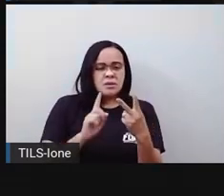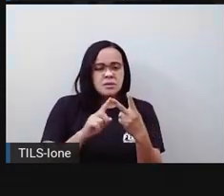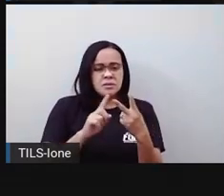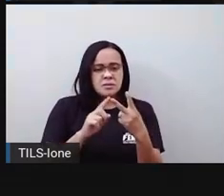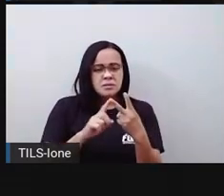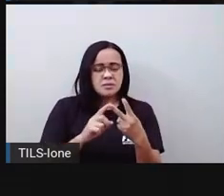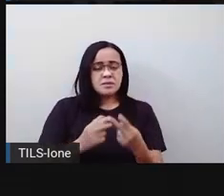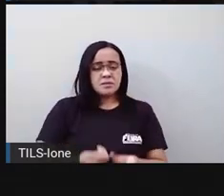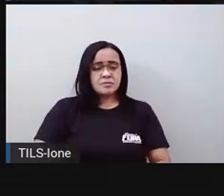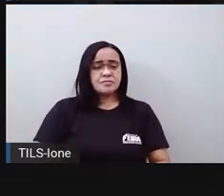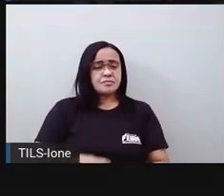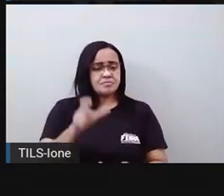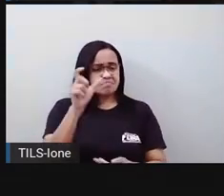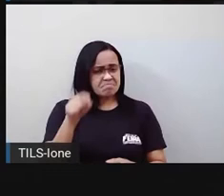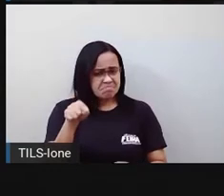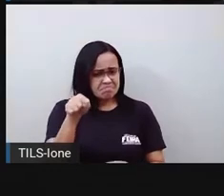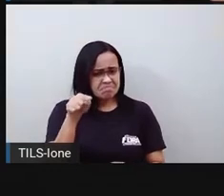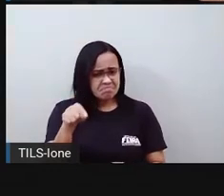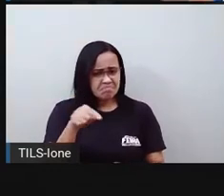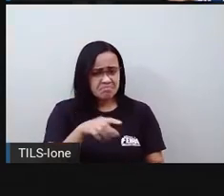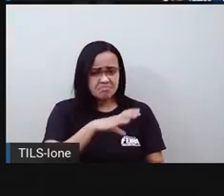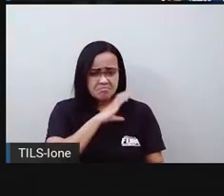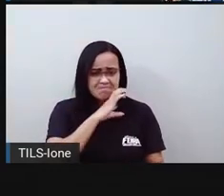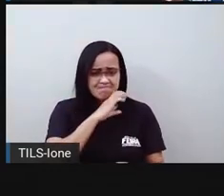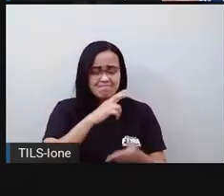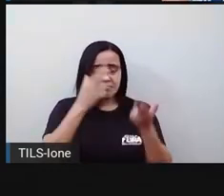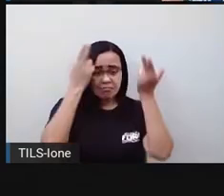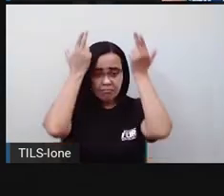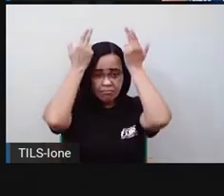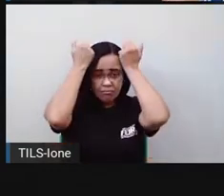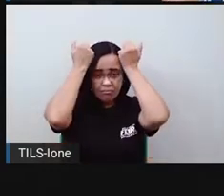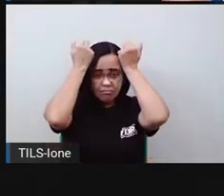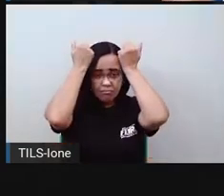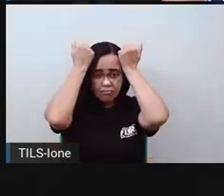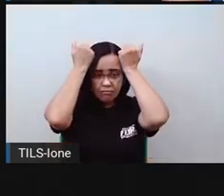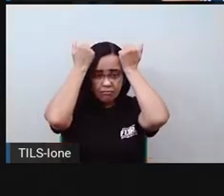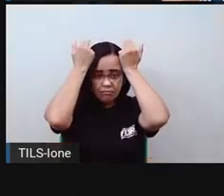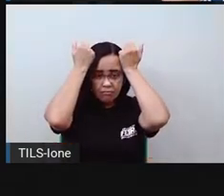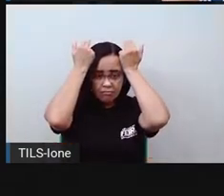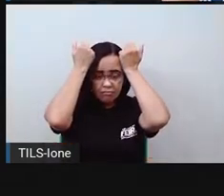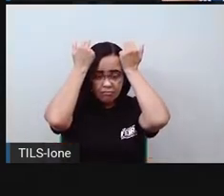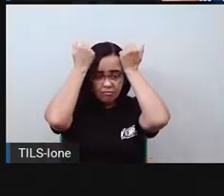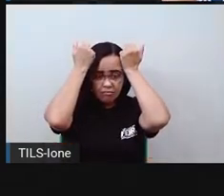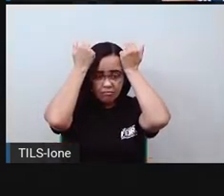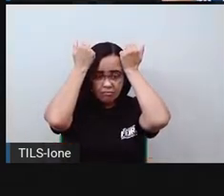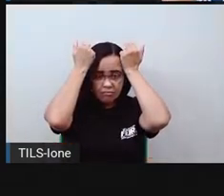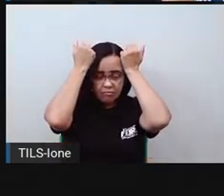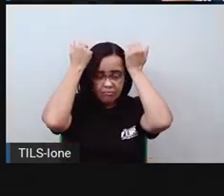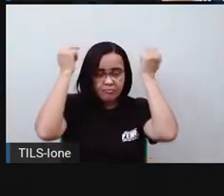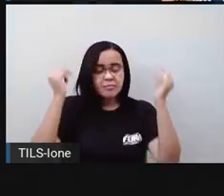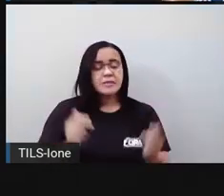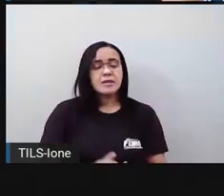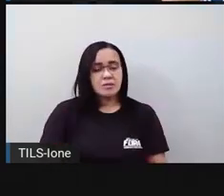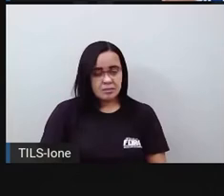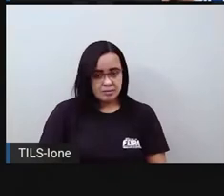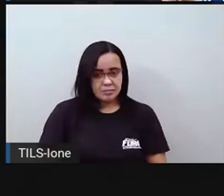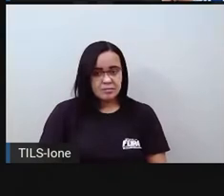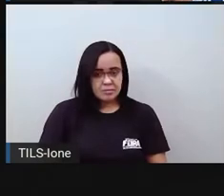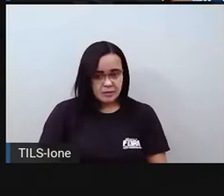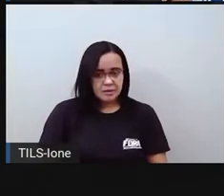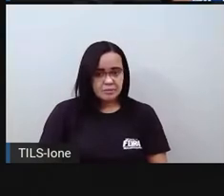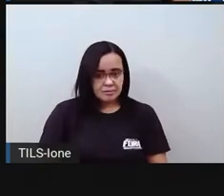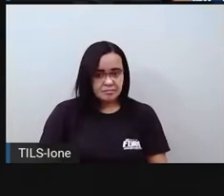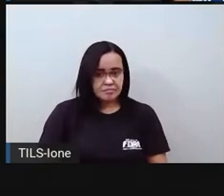O coelhinho, será que foi o coelhinho que foi com aquela patinha bem macia e